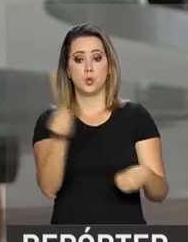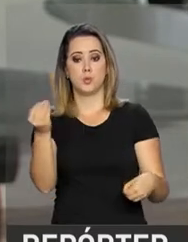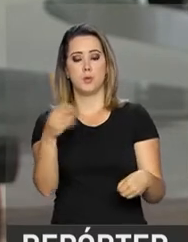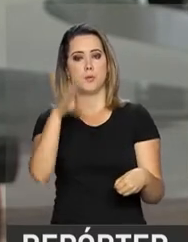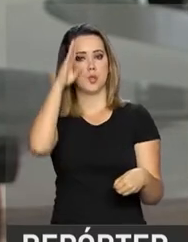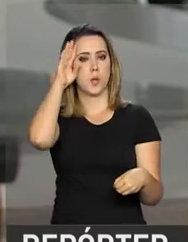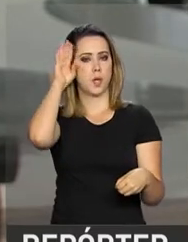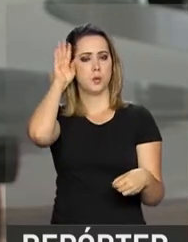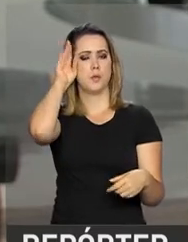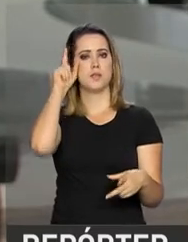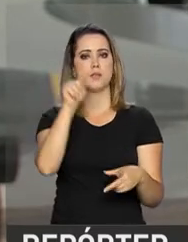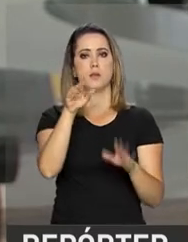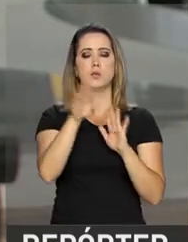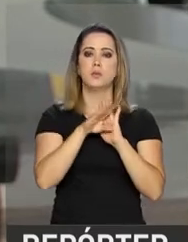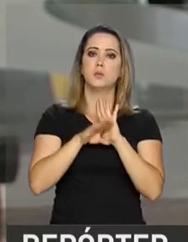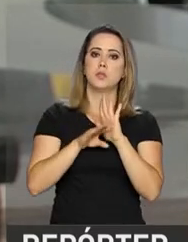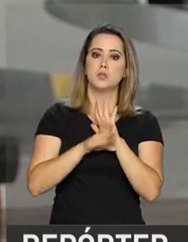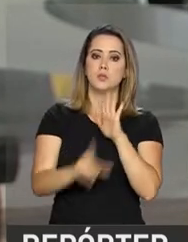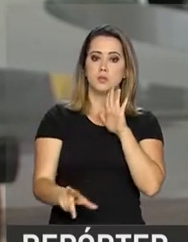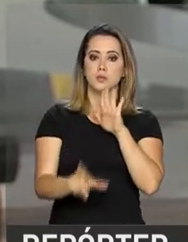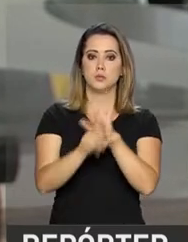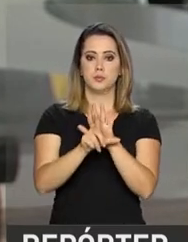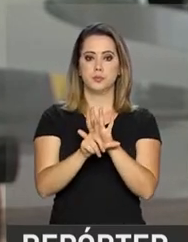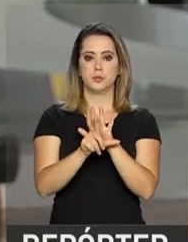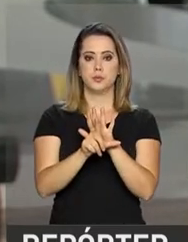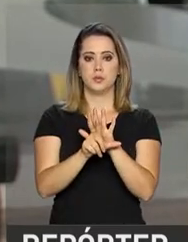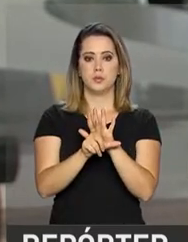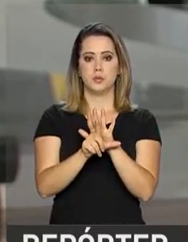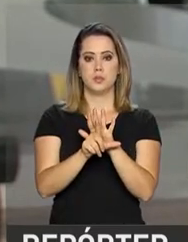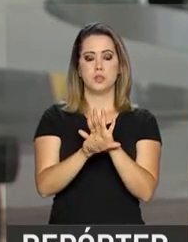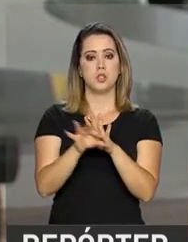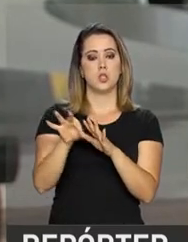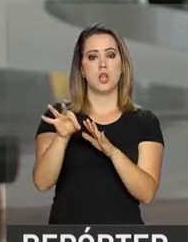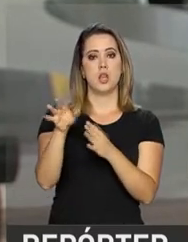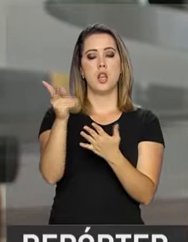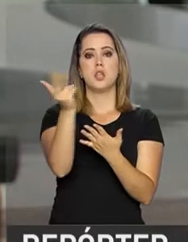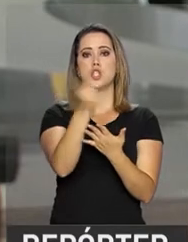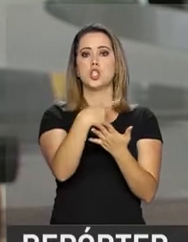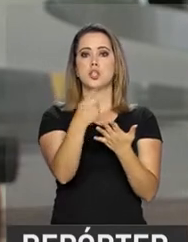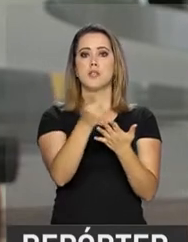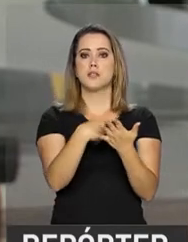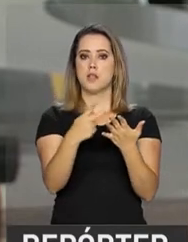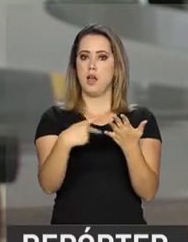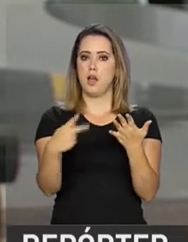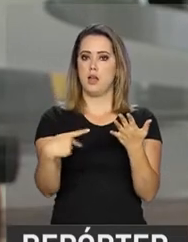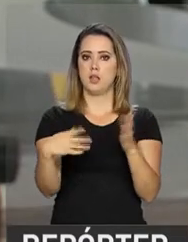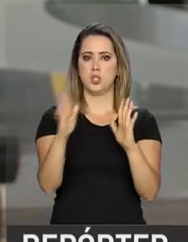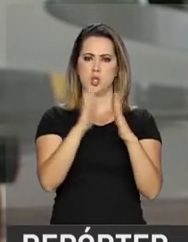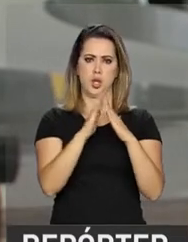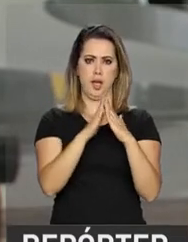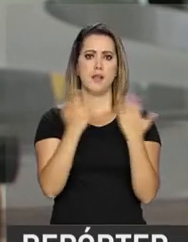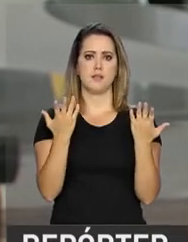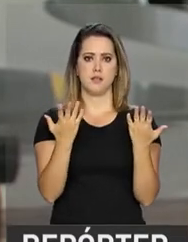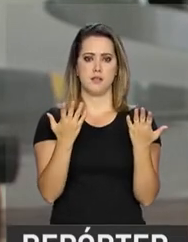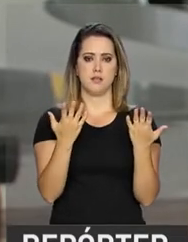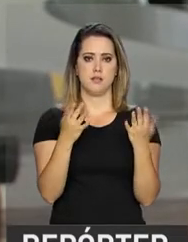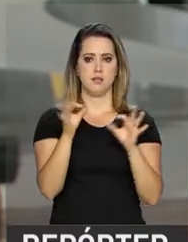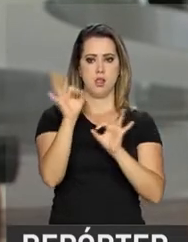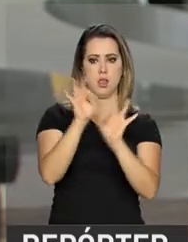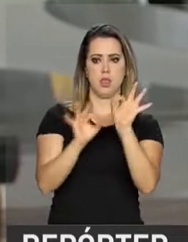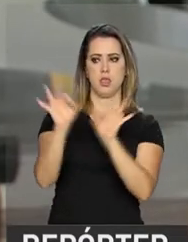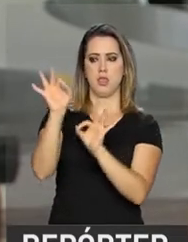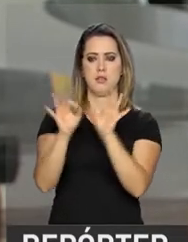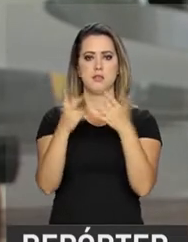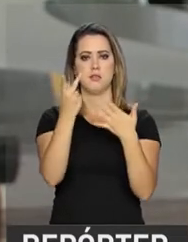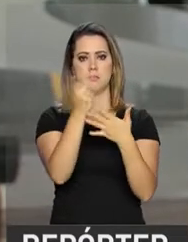superior no projeto de lei que regulamentou a profissão de design de interiores agora a sessão conjunta da câmara